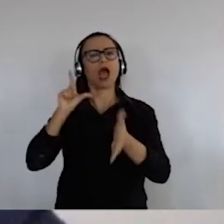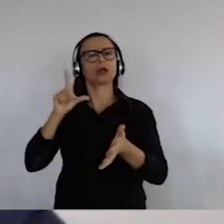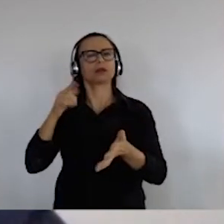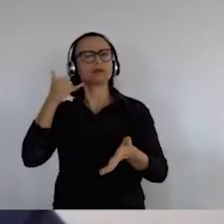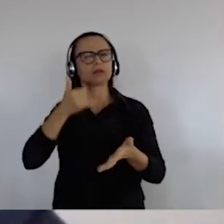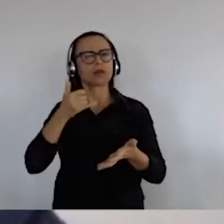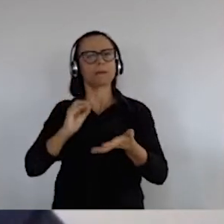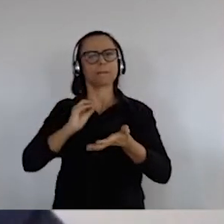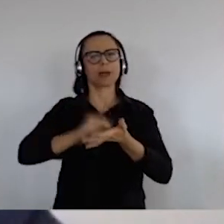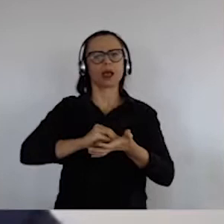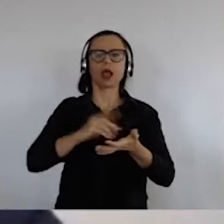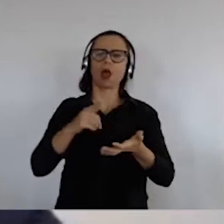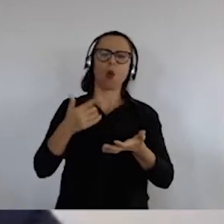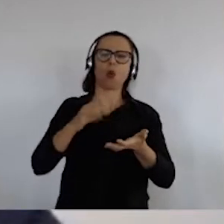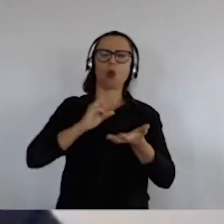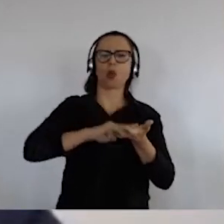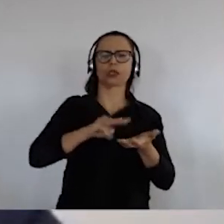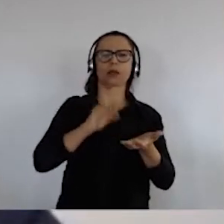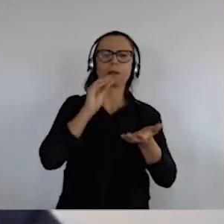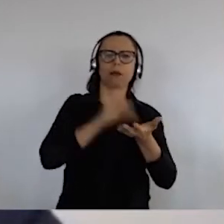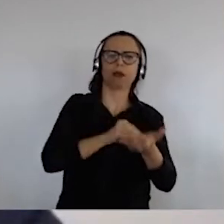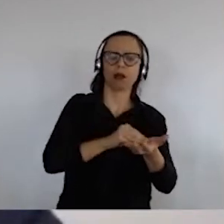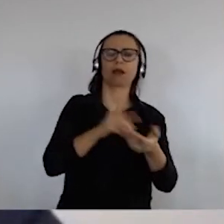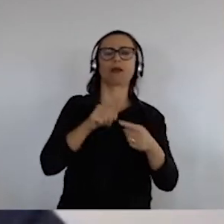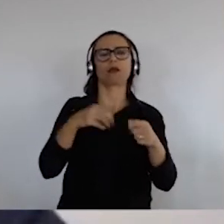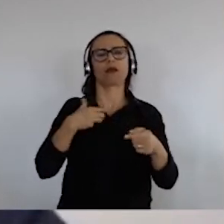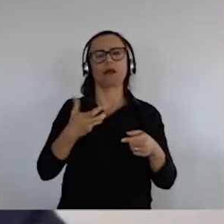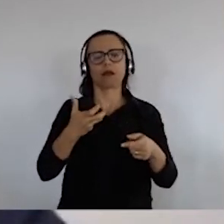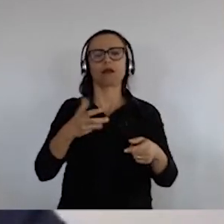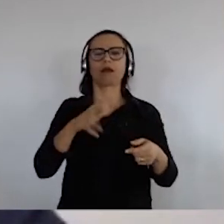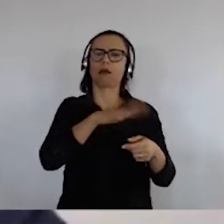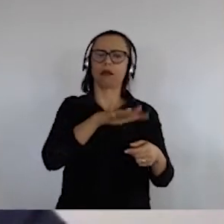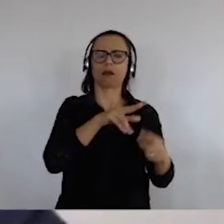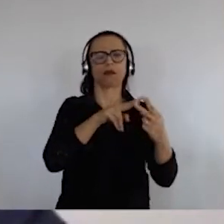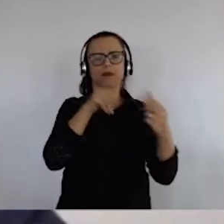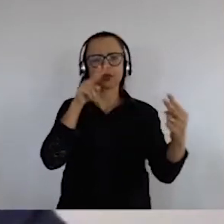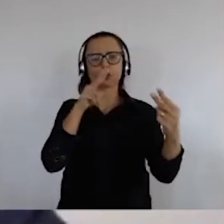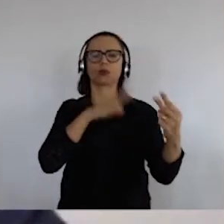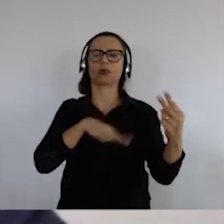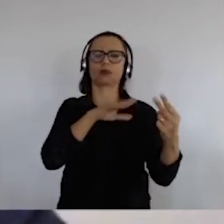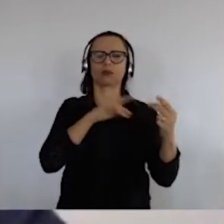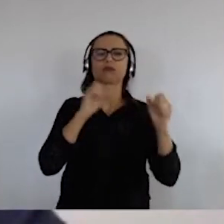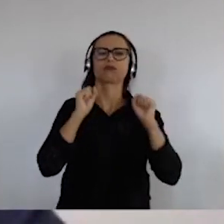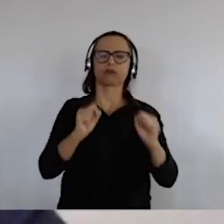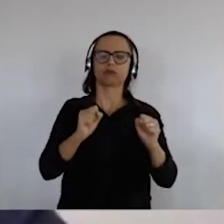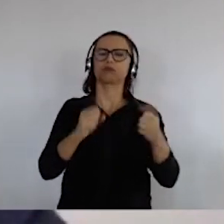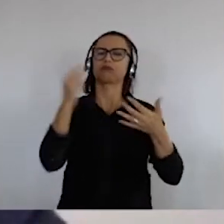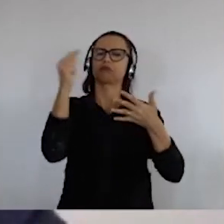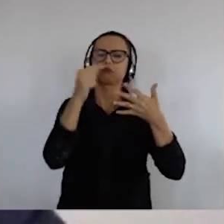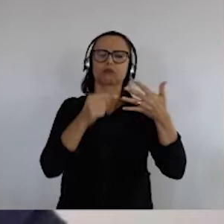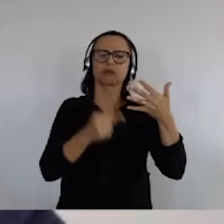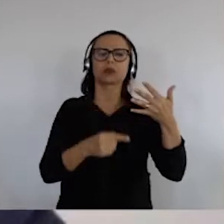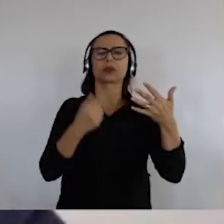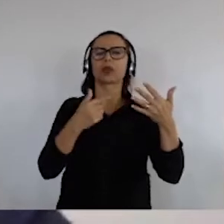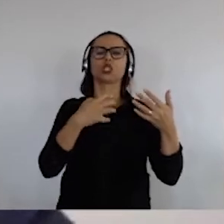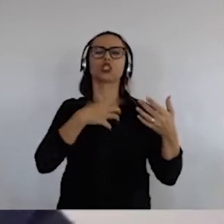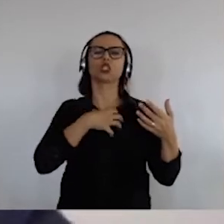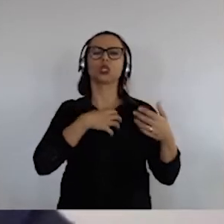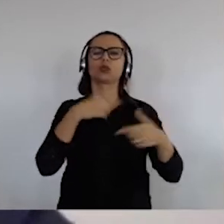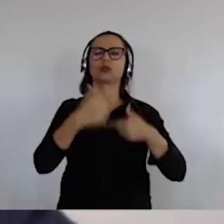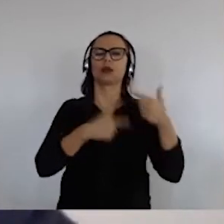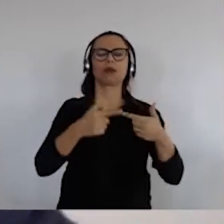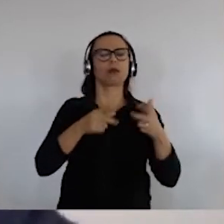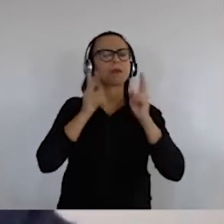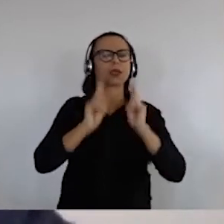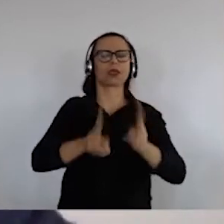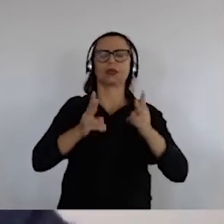etc. É isso que nós queremos, que no plano virtual as prerrogativas sejam respeitadas no